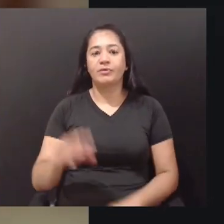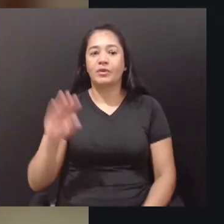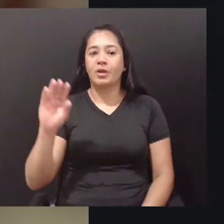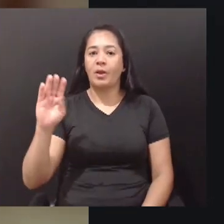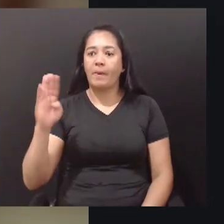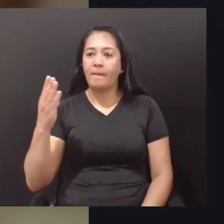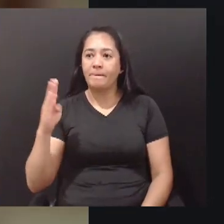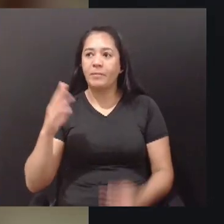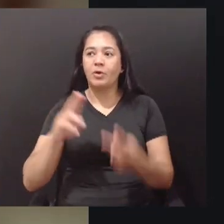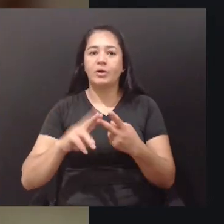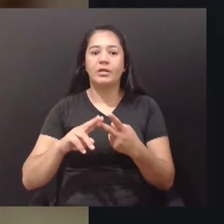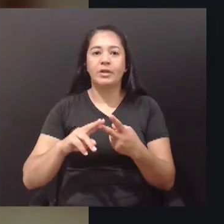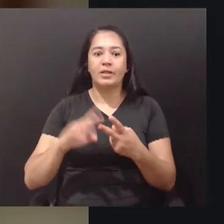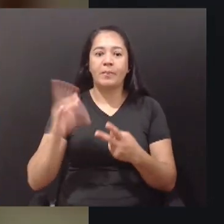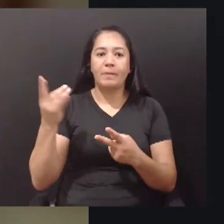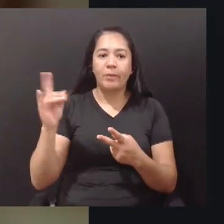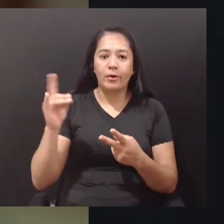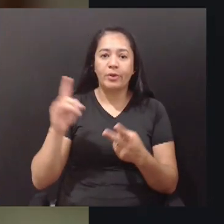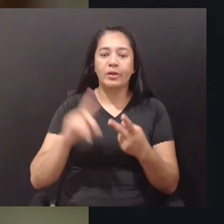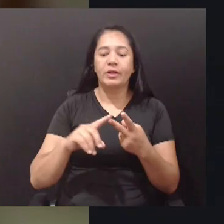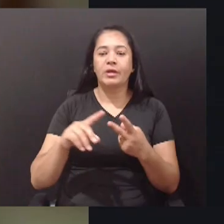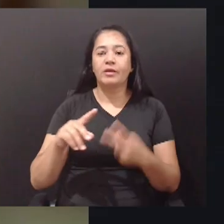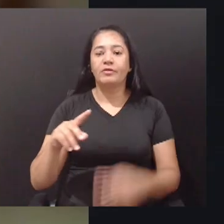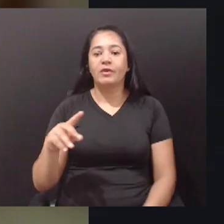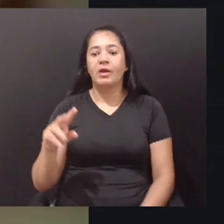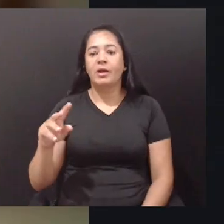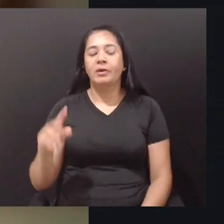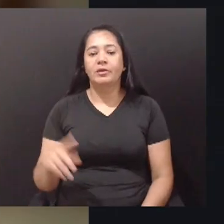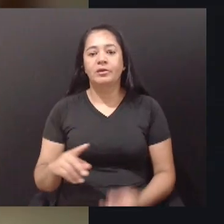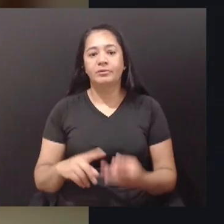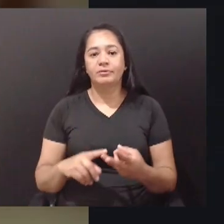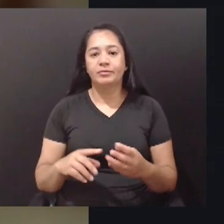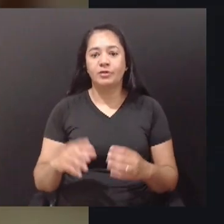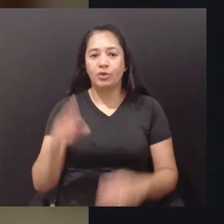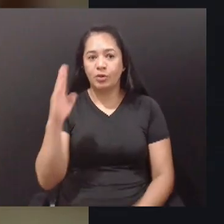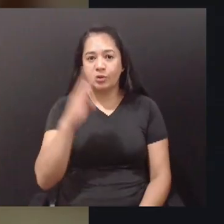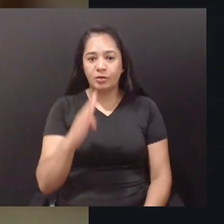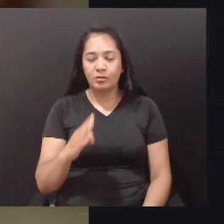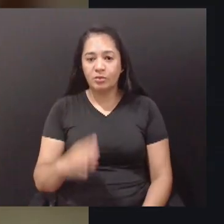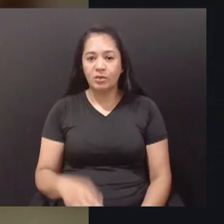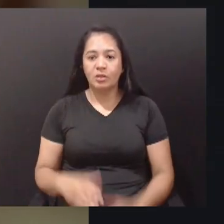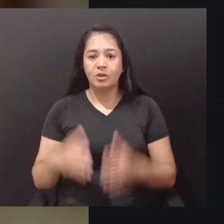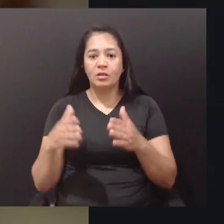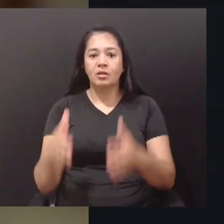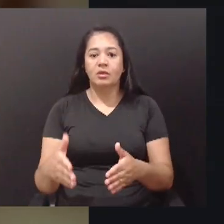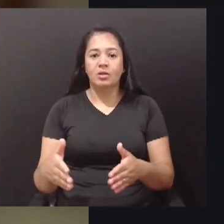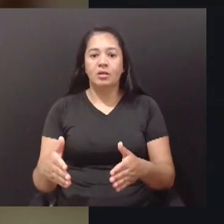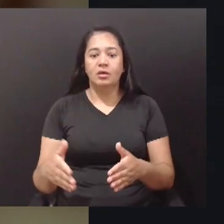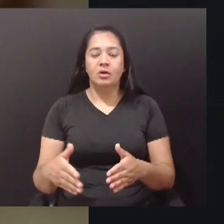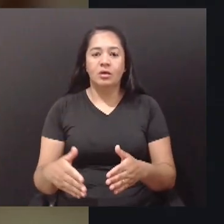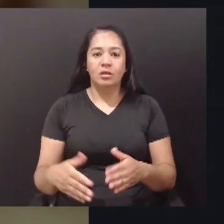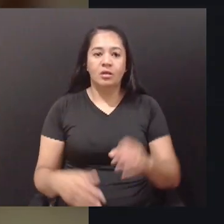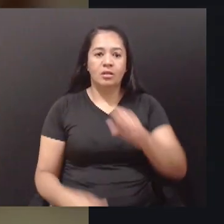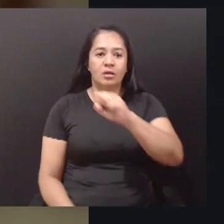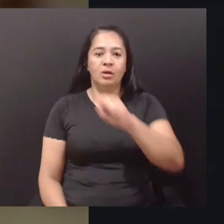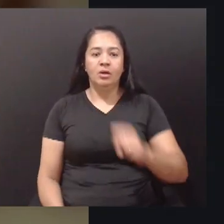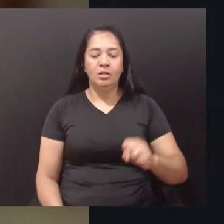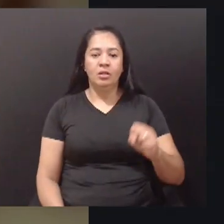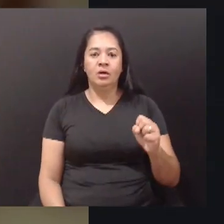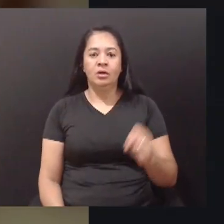Paraguai, o centro-oeste do Brasil e chegam no sul do país,